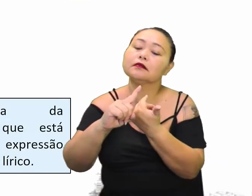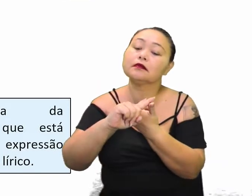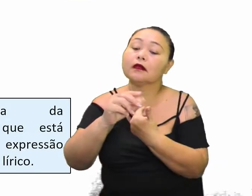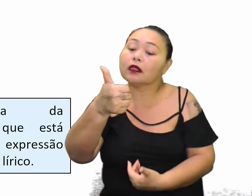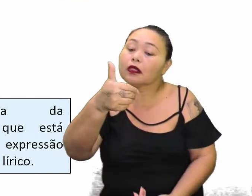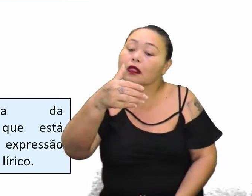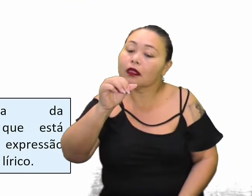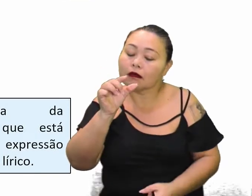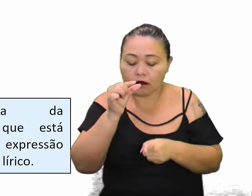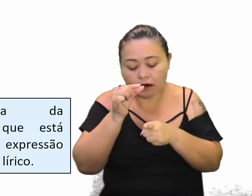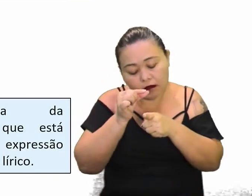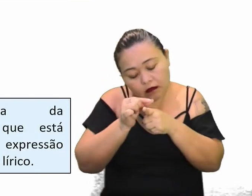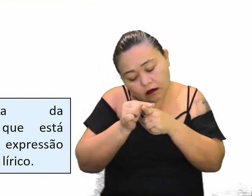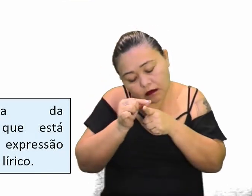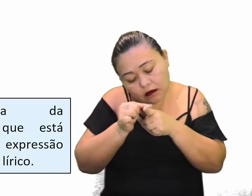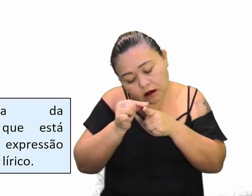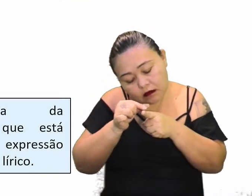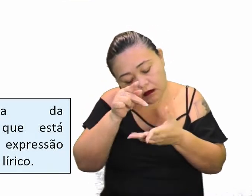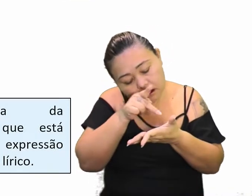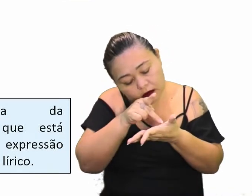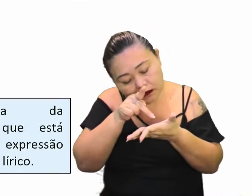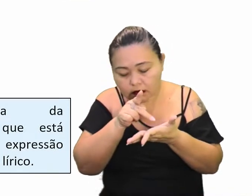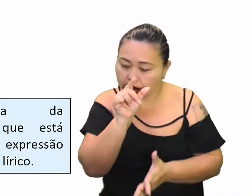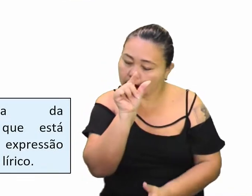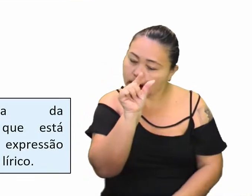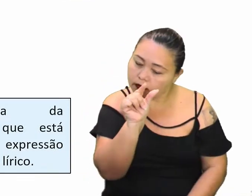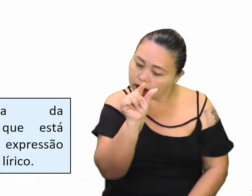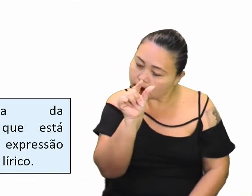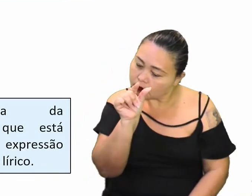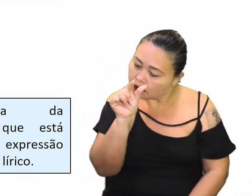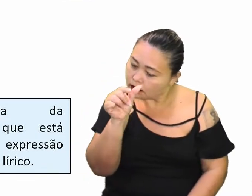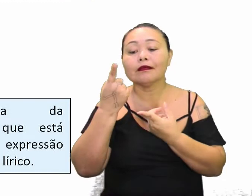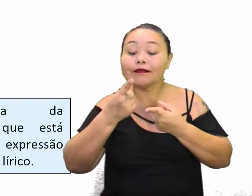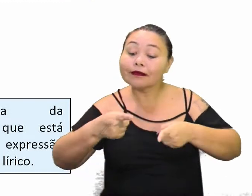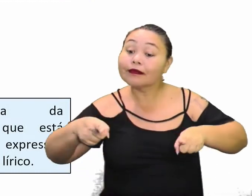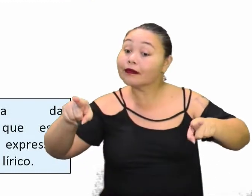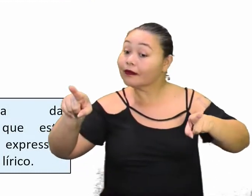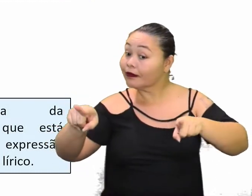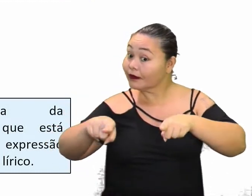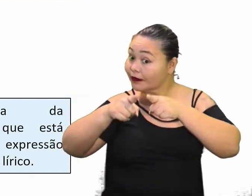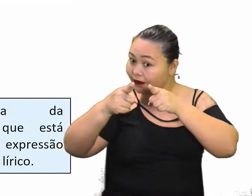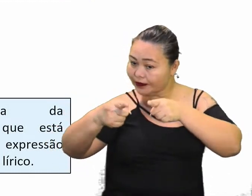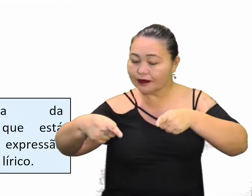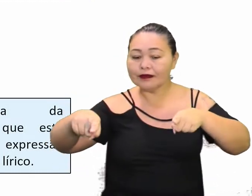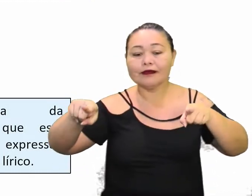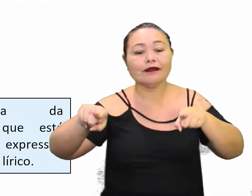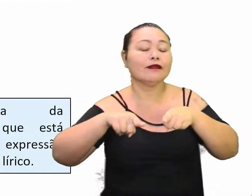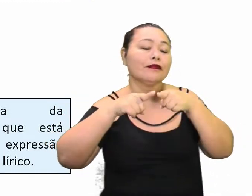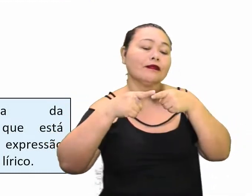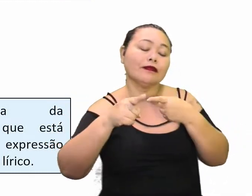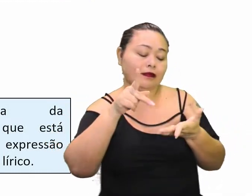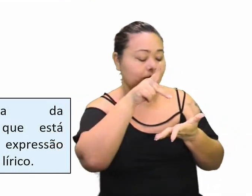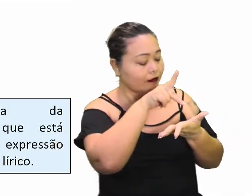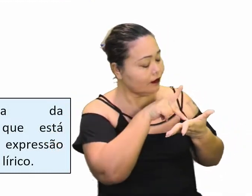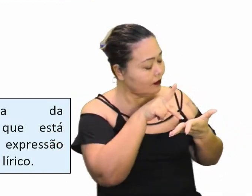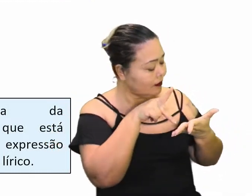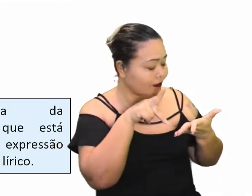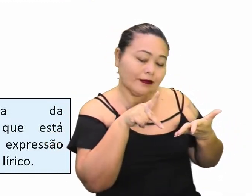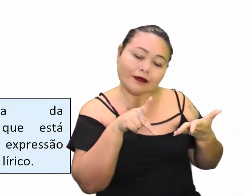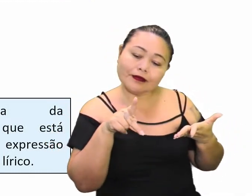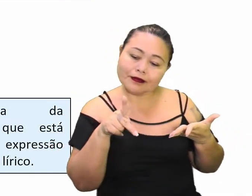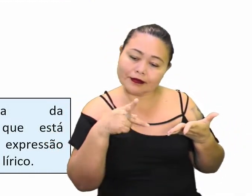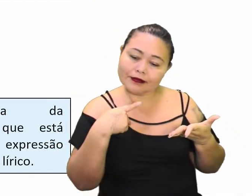linguagem denotativa e conotativa e figuras de linguagem. Tá certinho? Muito bem. E